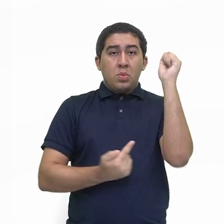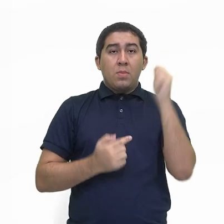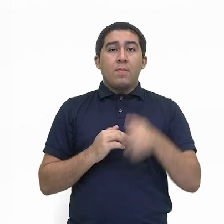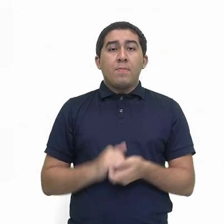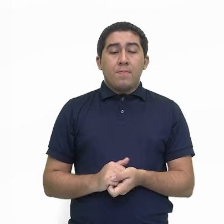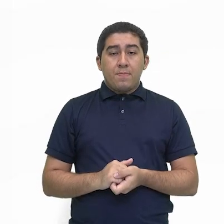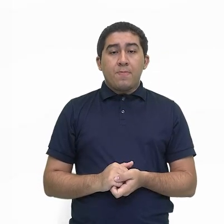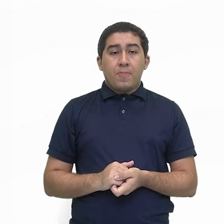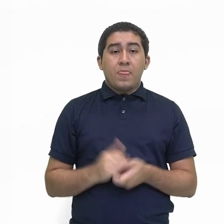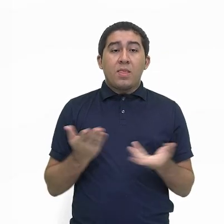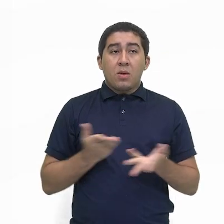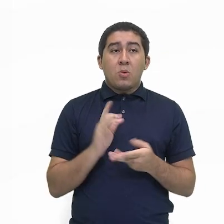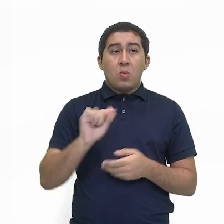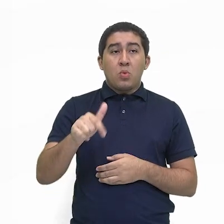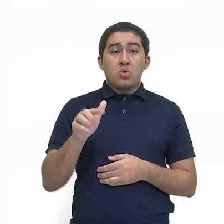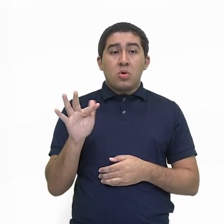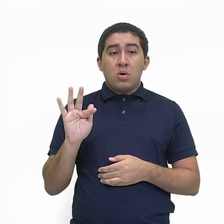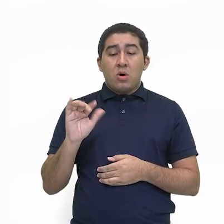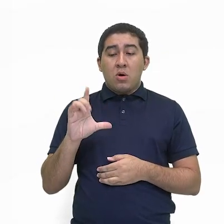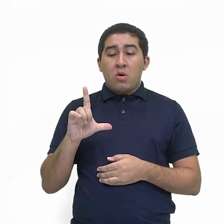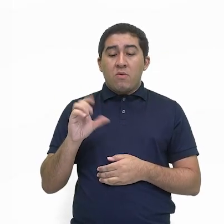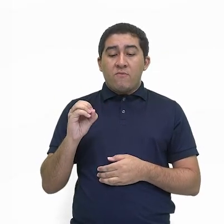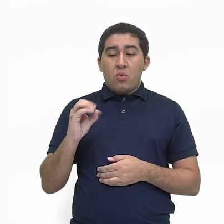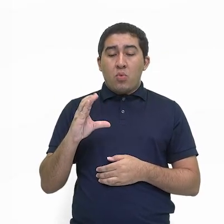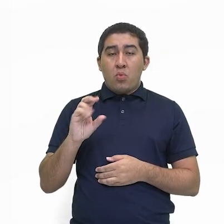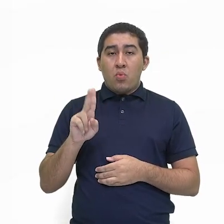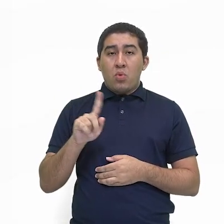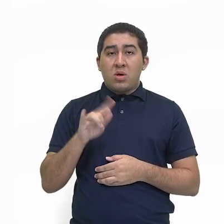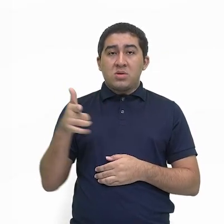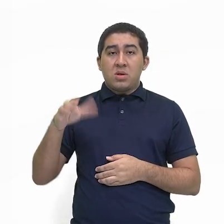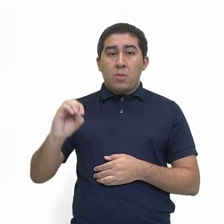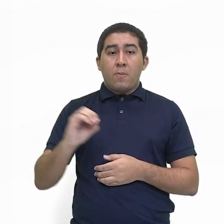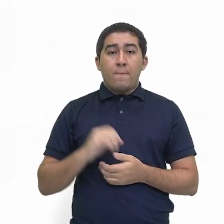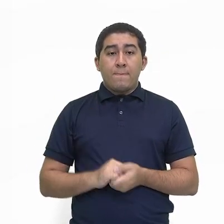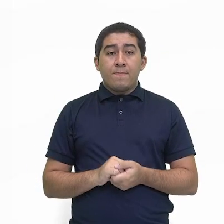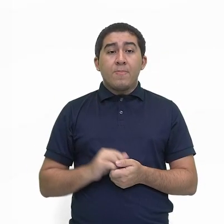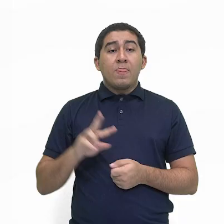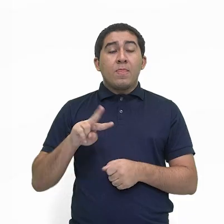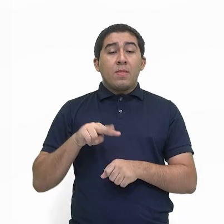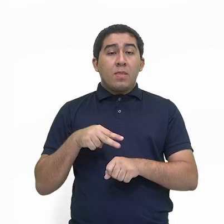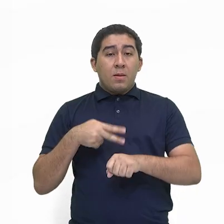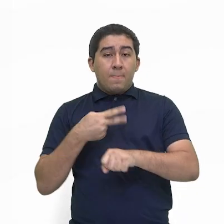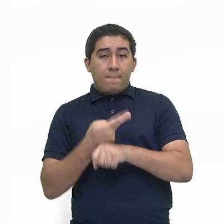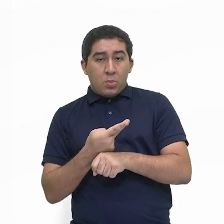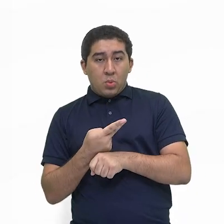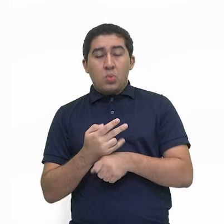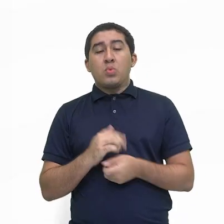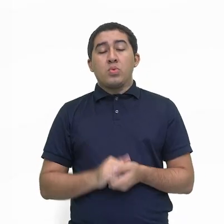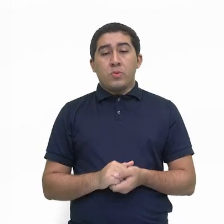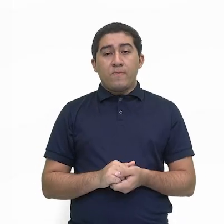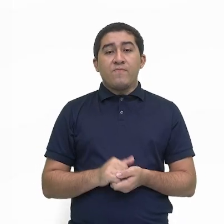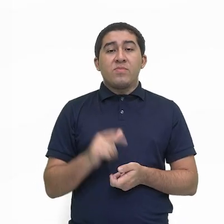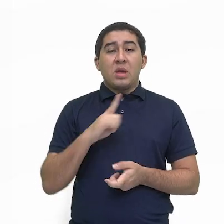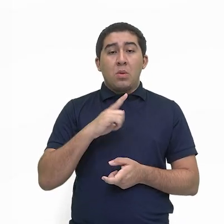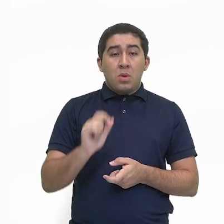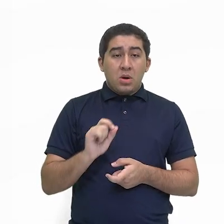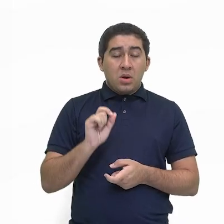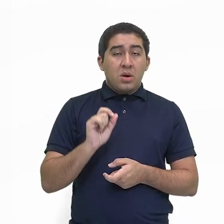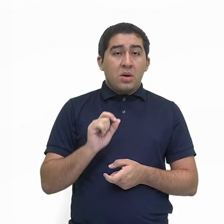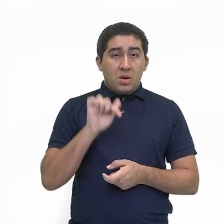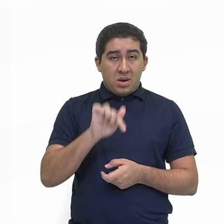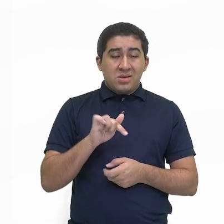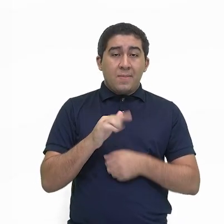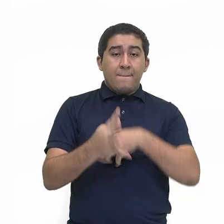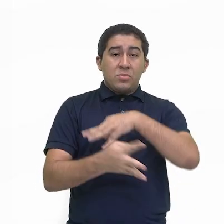para a floculação, que é uma outra etapa. Então, após a adição do sulfato de alumínio, como a gente comentou, na coagulação,